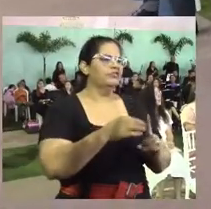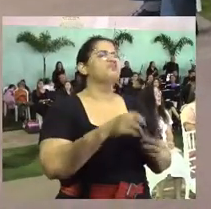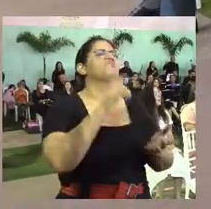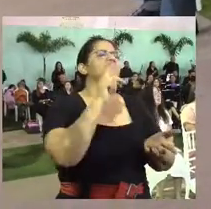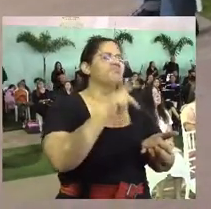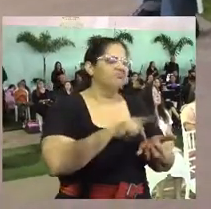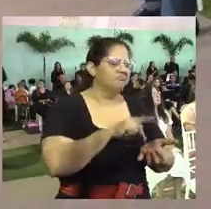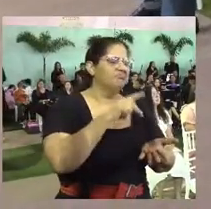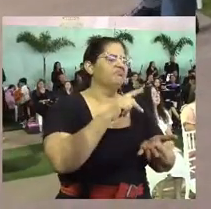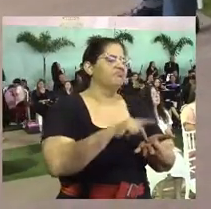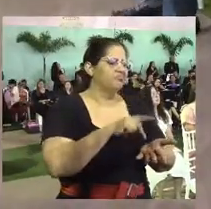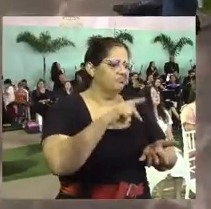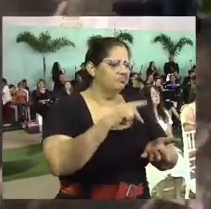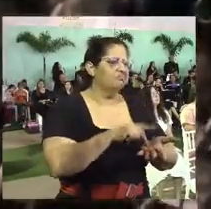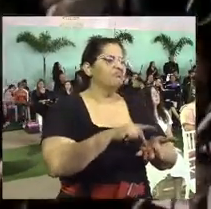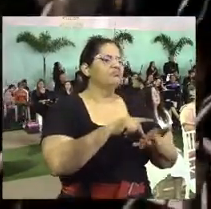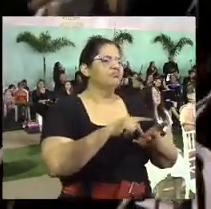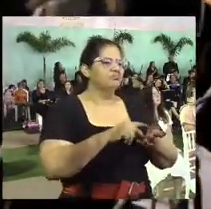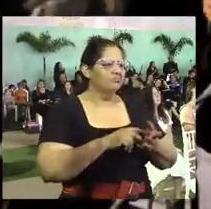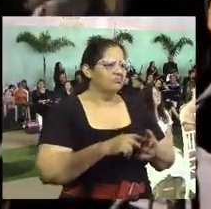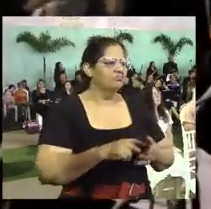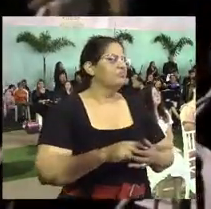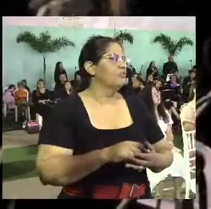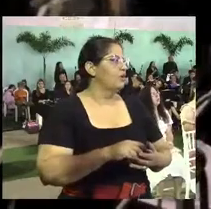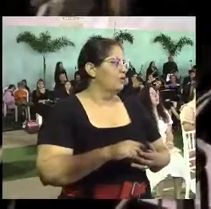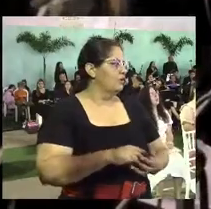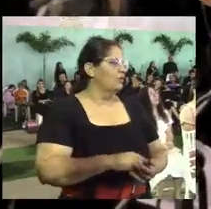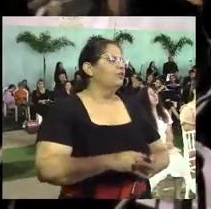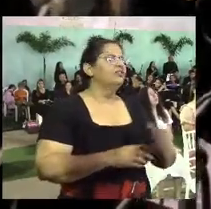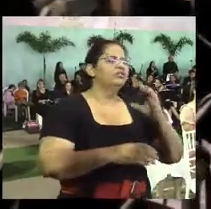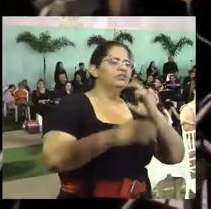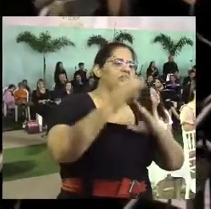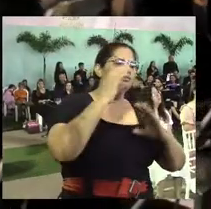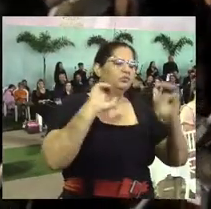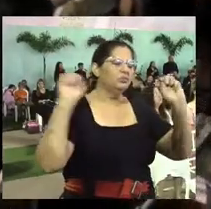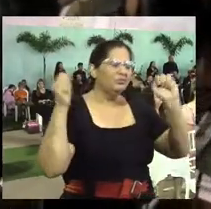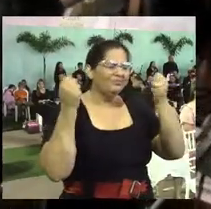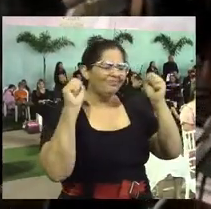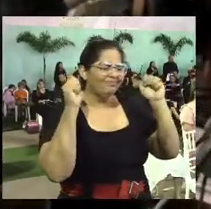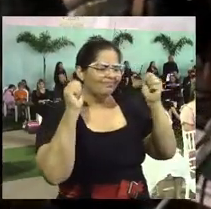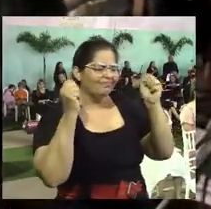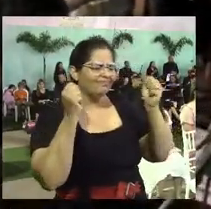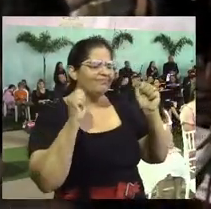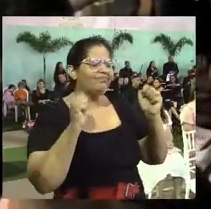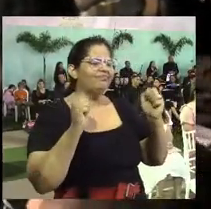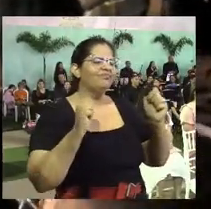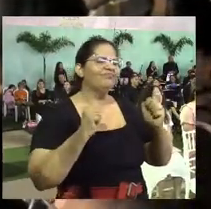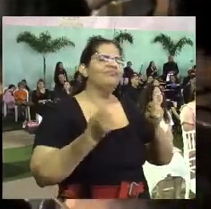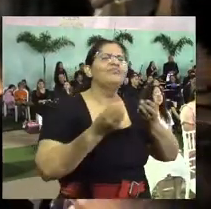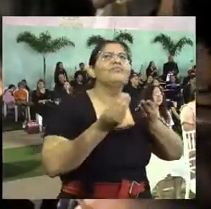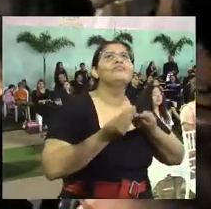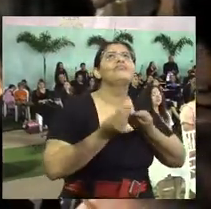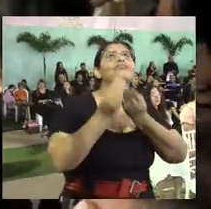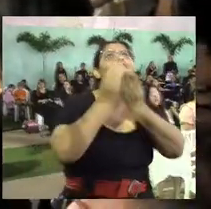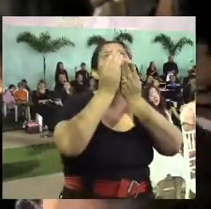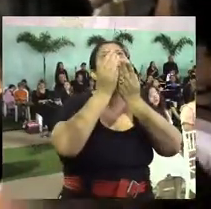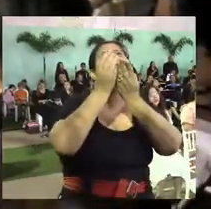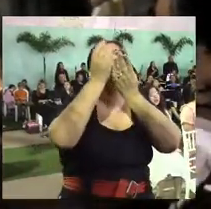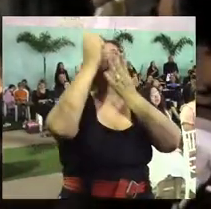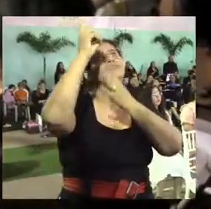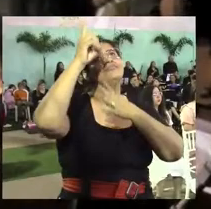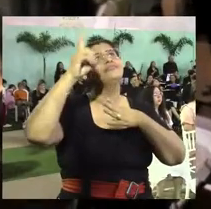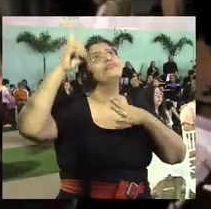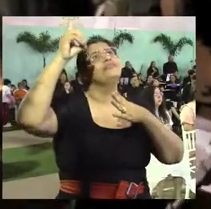vem verdade vai te adoramos Jesus nós te adoramos senhor recebe a nossa adoração essa